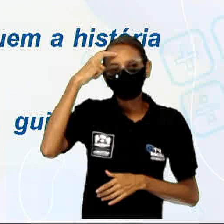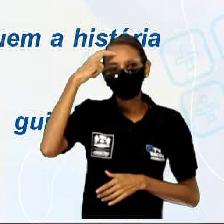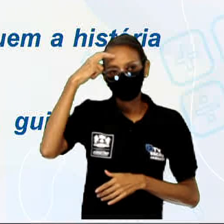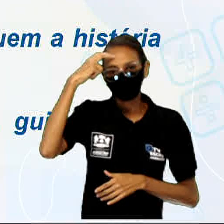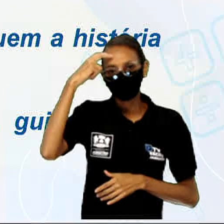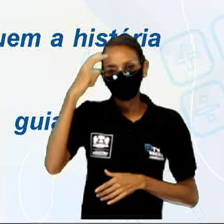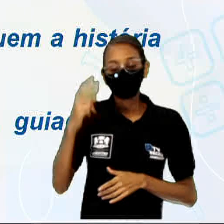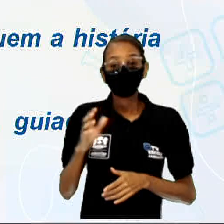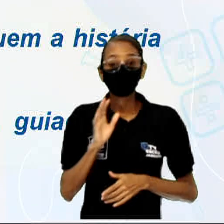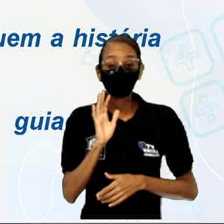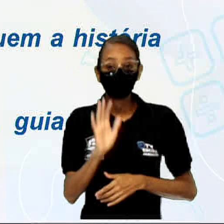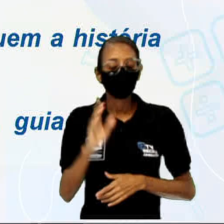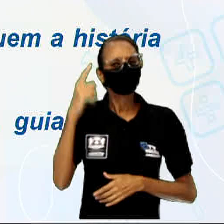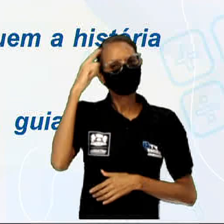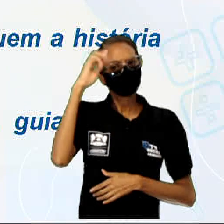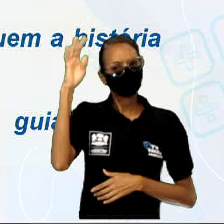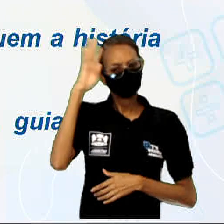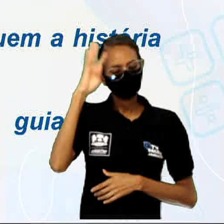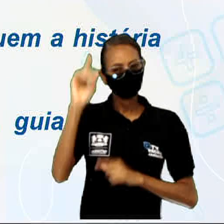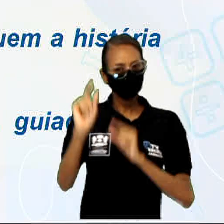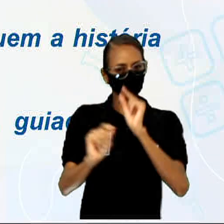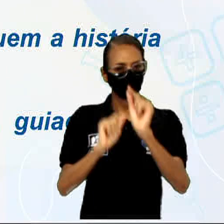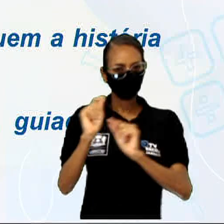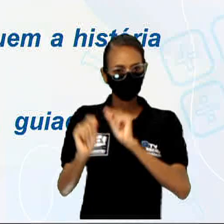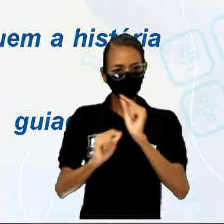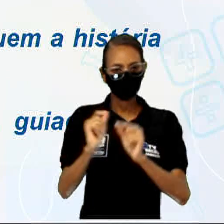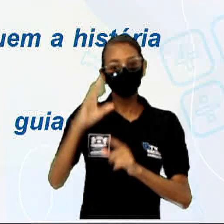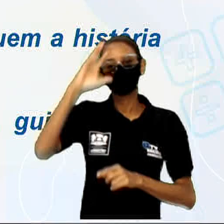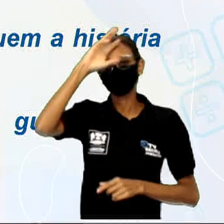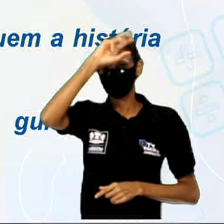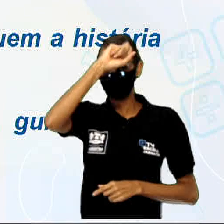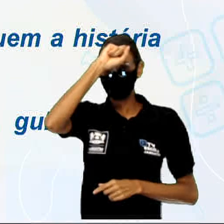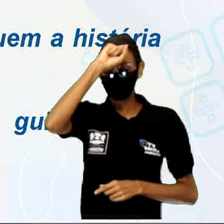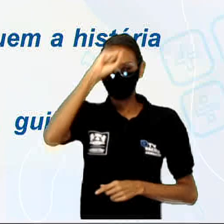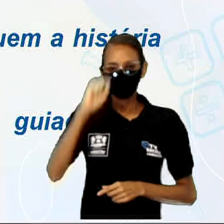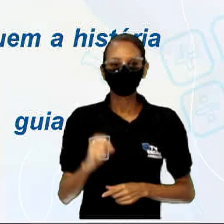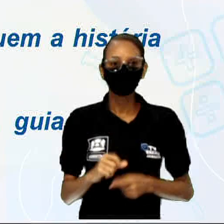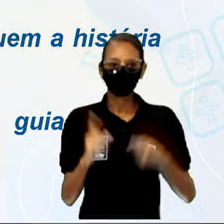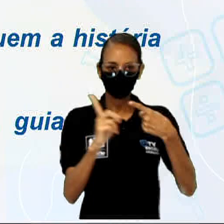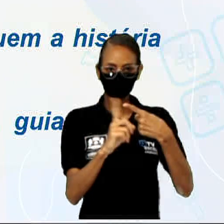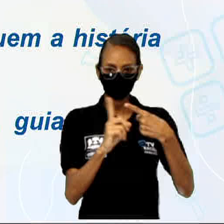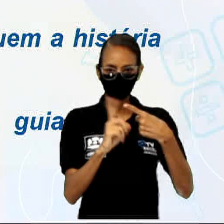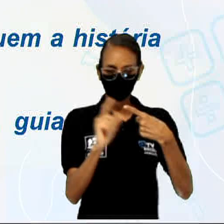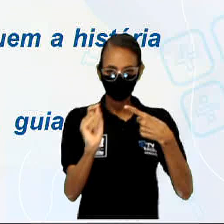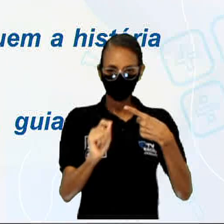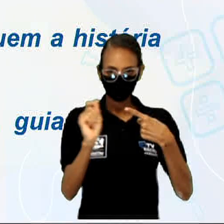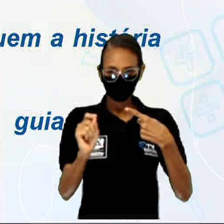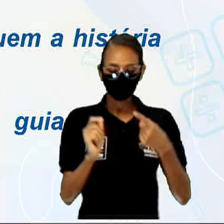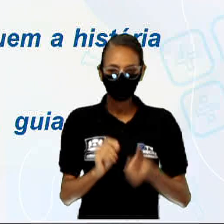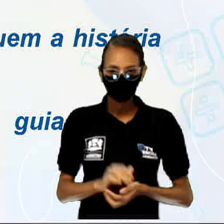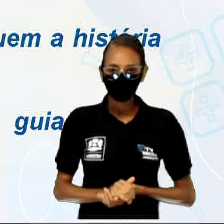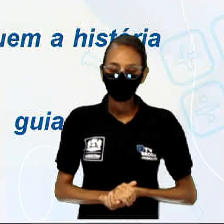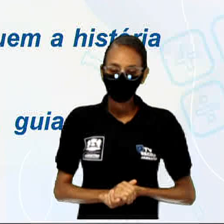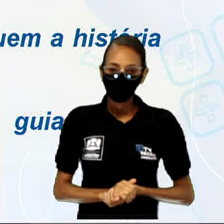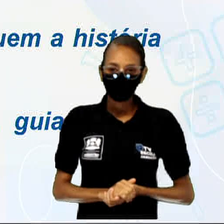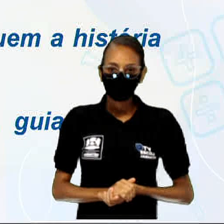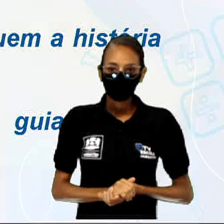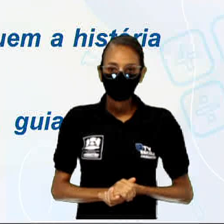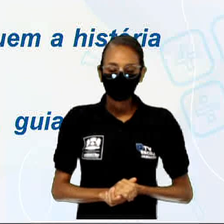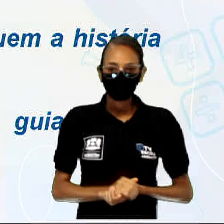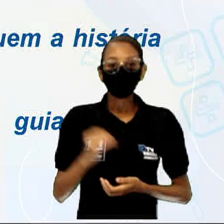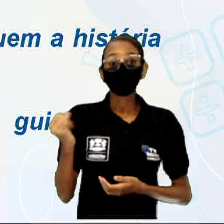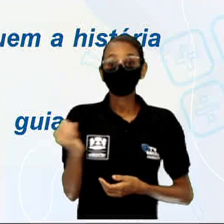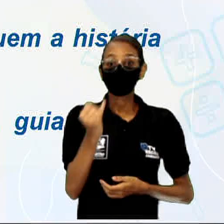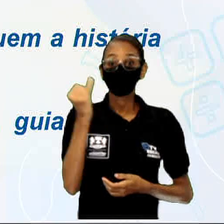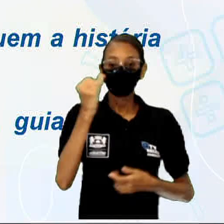ocidental. Pensando nisso, vamos refletir sobre o que aprendemos nesta aula. Primeiro ponto. Qual importante